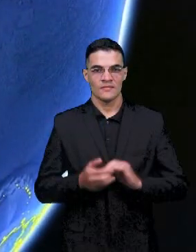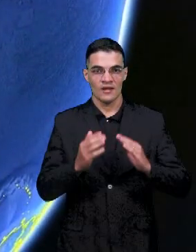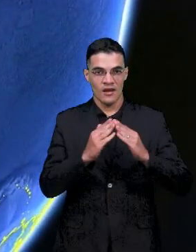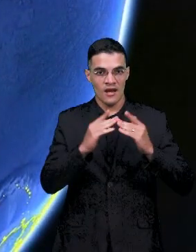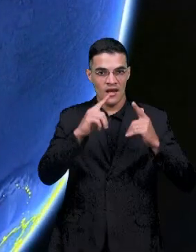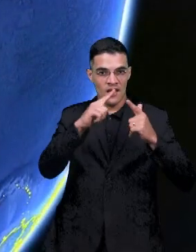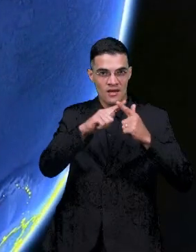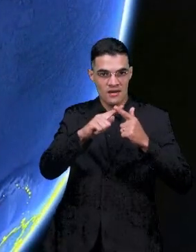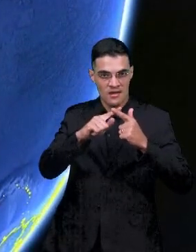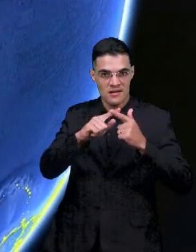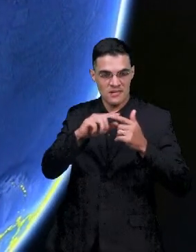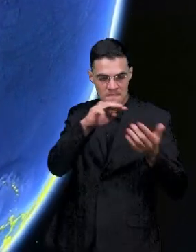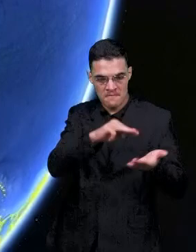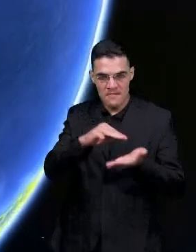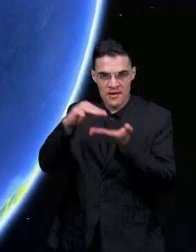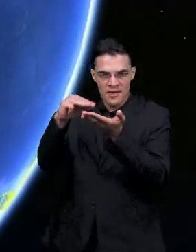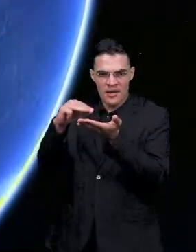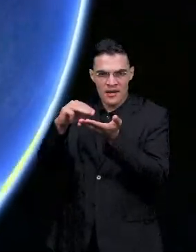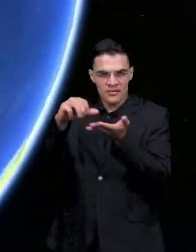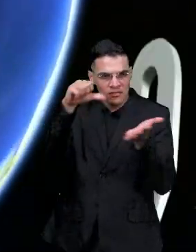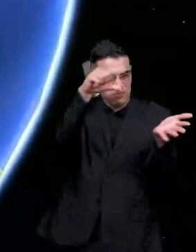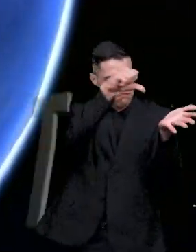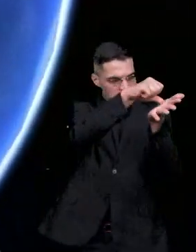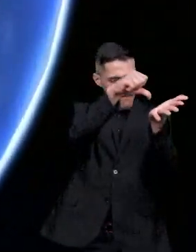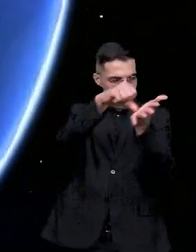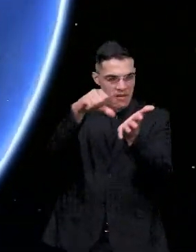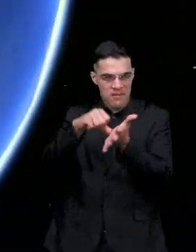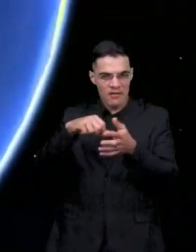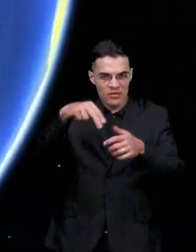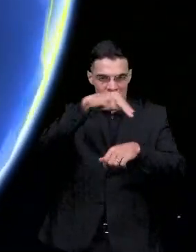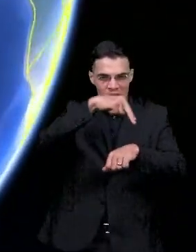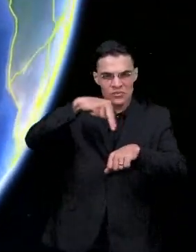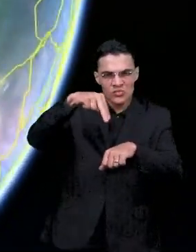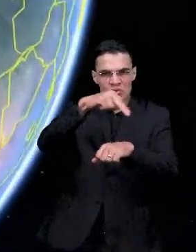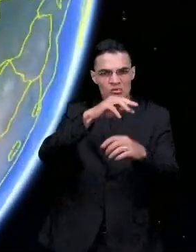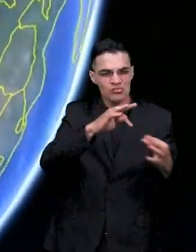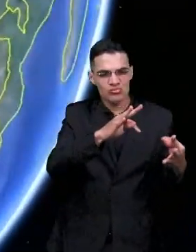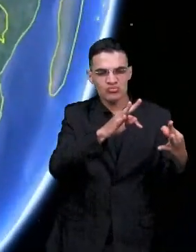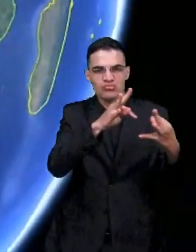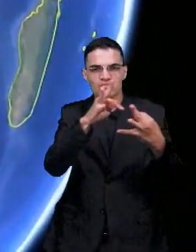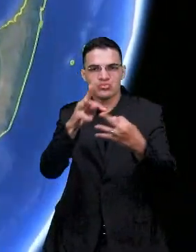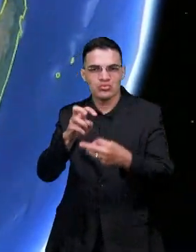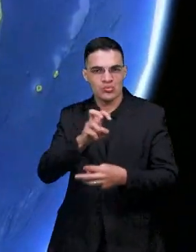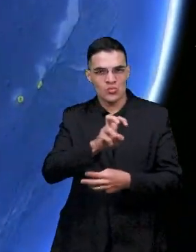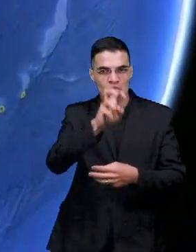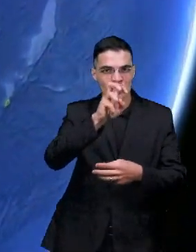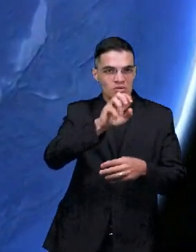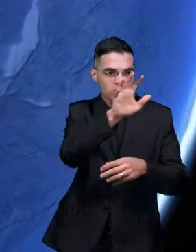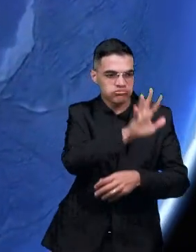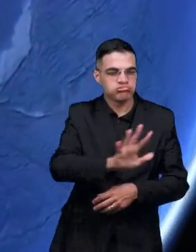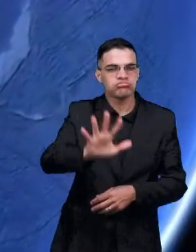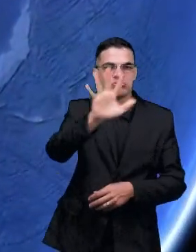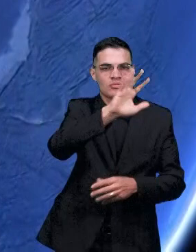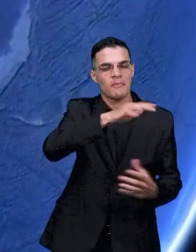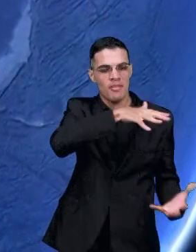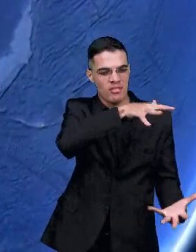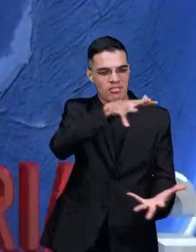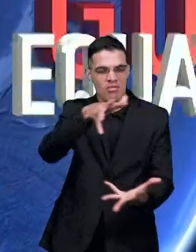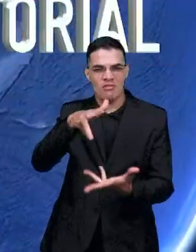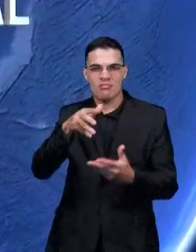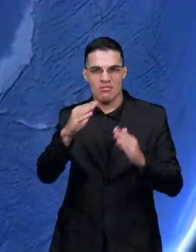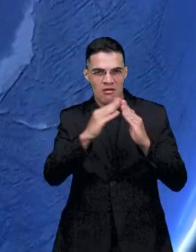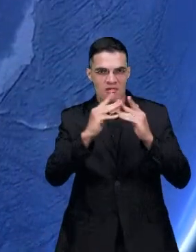Igreja Cristã Maranata está presente em nações de todos os continentes do planeta. Igrejas de países nas